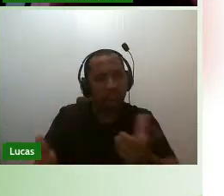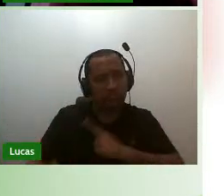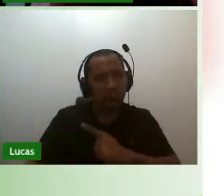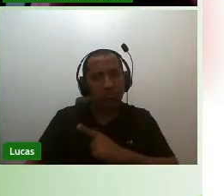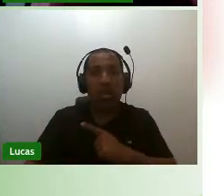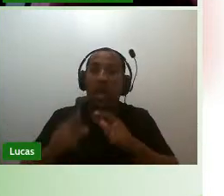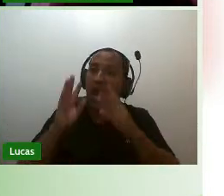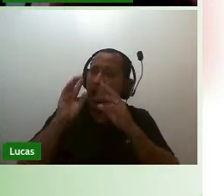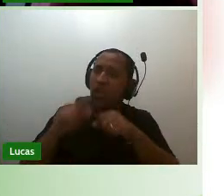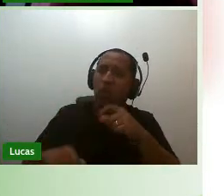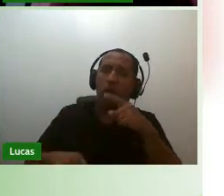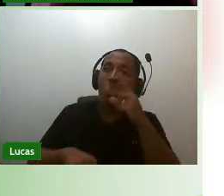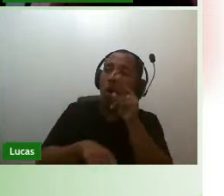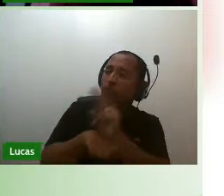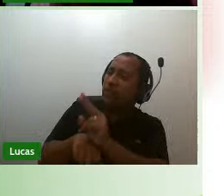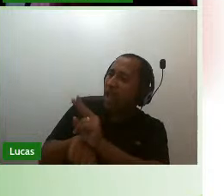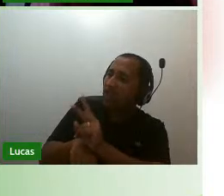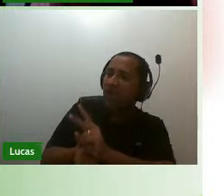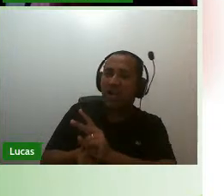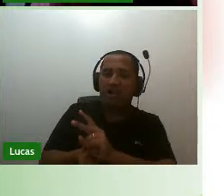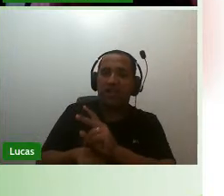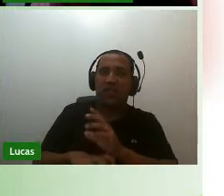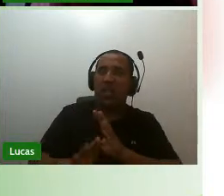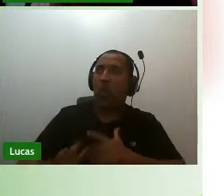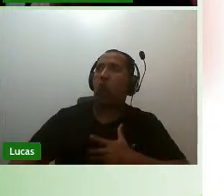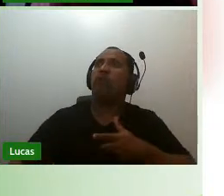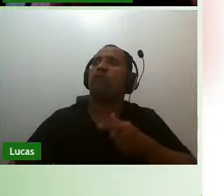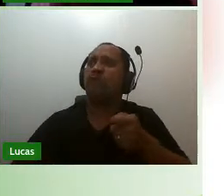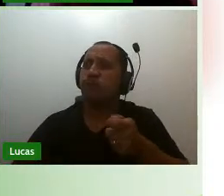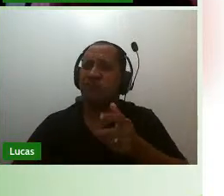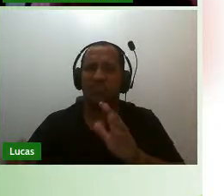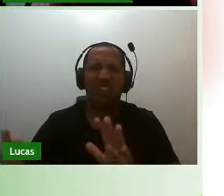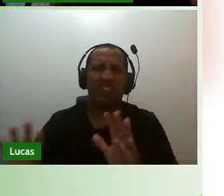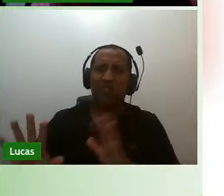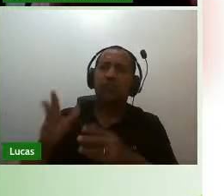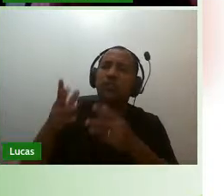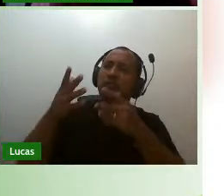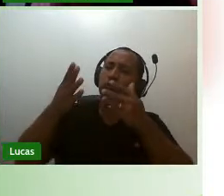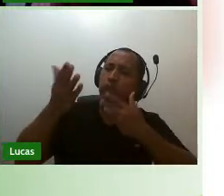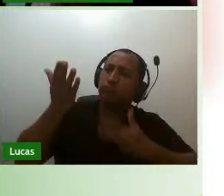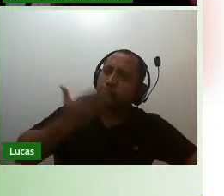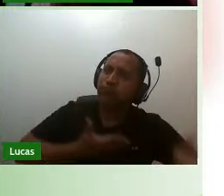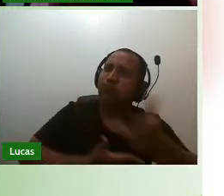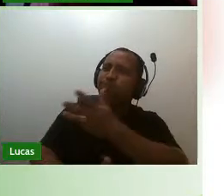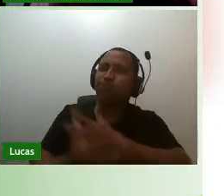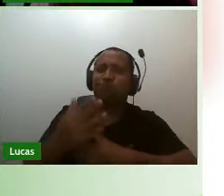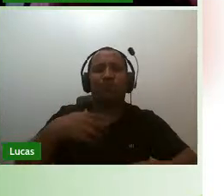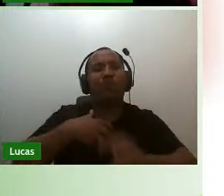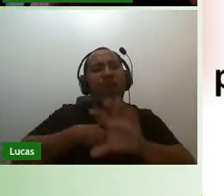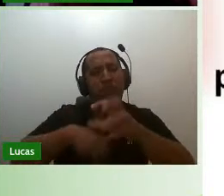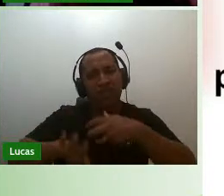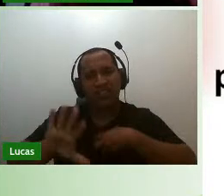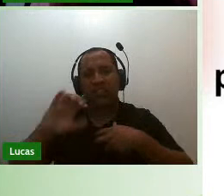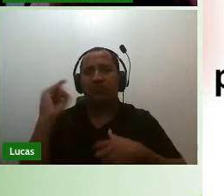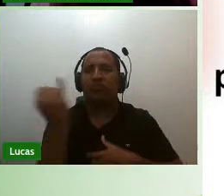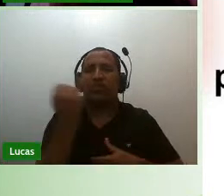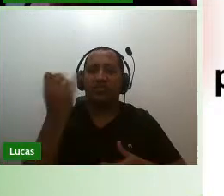mais, reagir menos, é fundamental para que a gente cultue um ambiente de empatia.